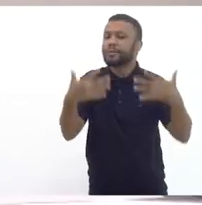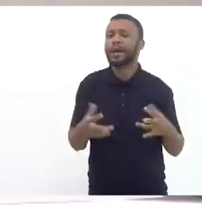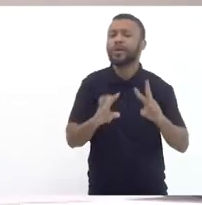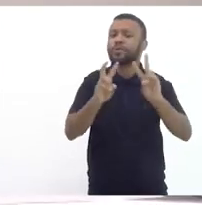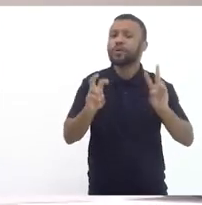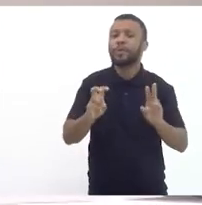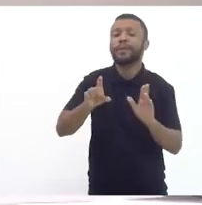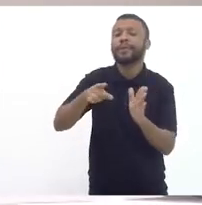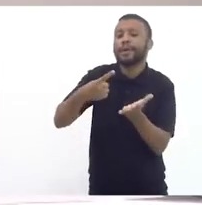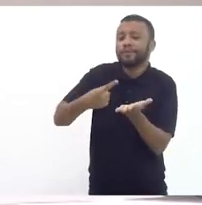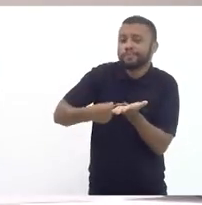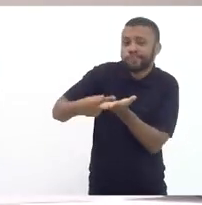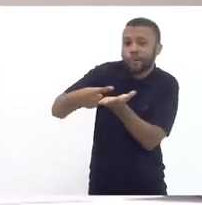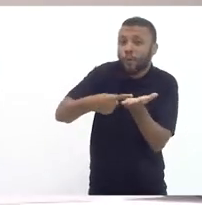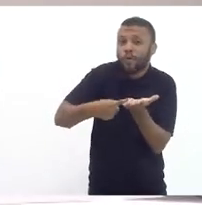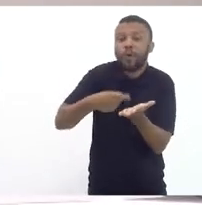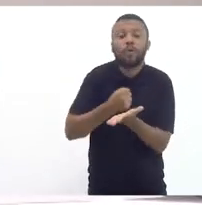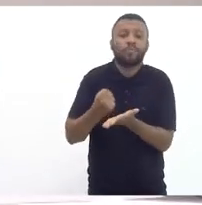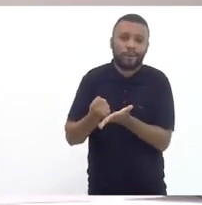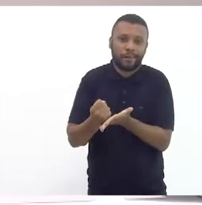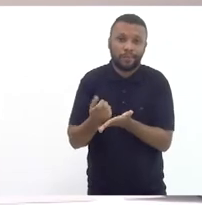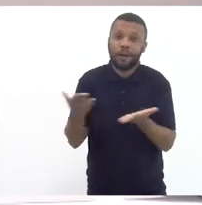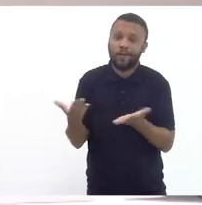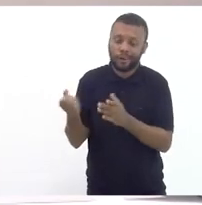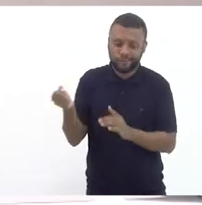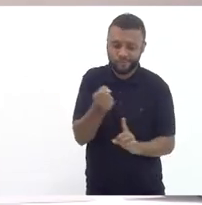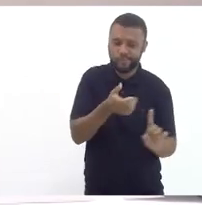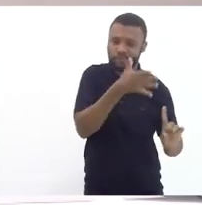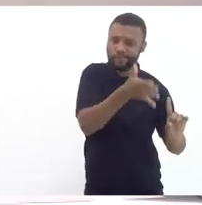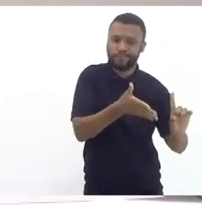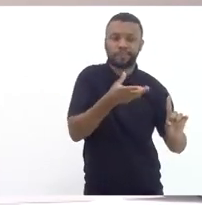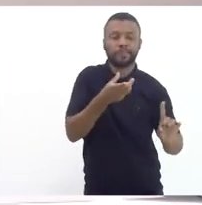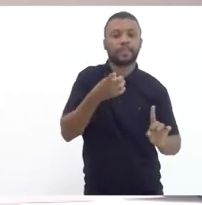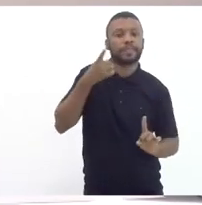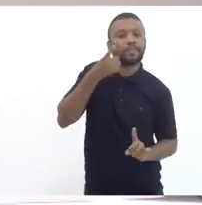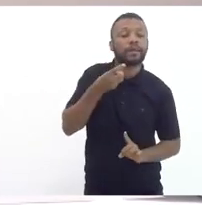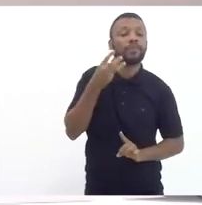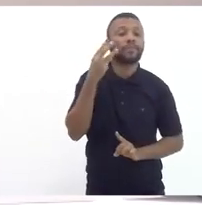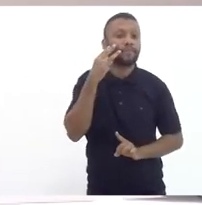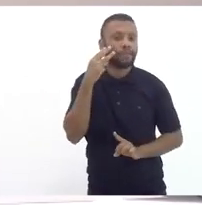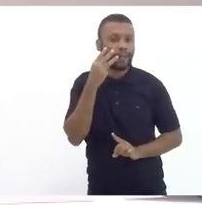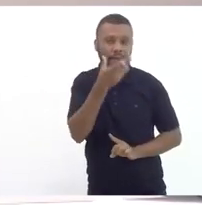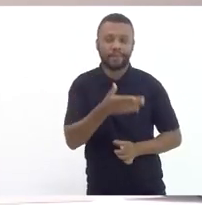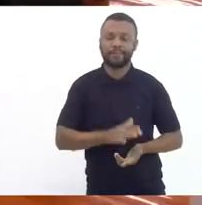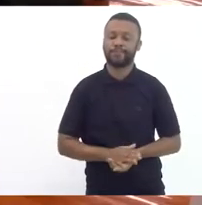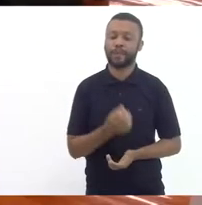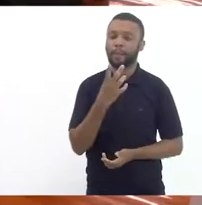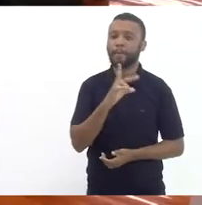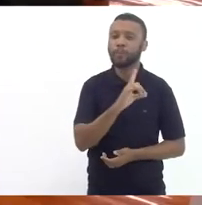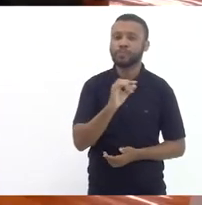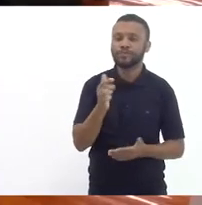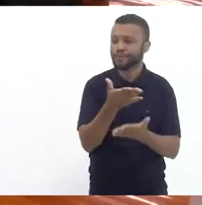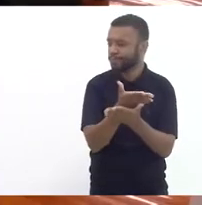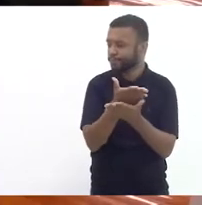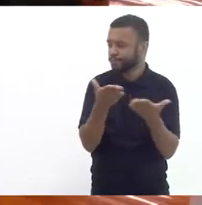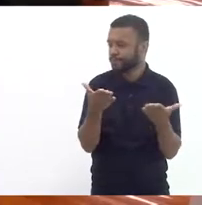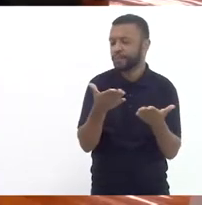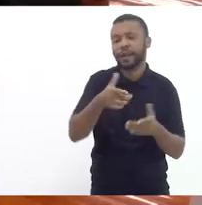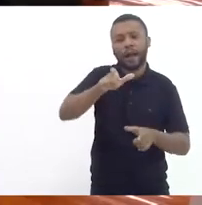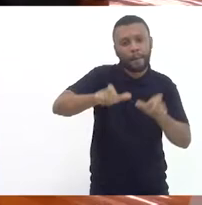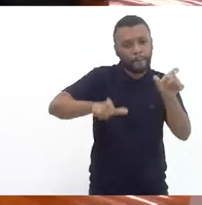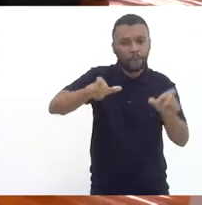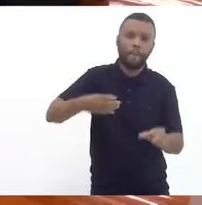e outras coisas também. Deputado Valdec. Bem, bom dia a todas as pessoas presentes. Eu